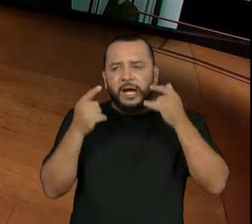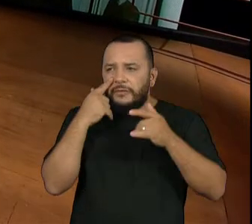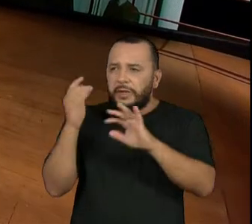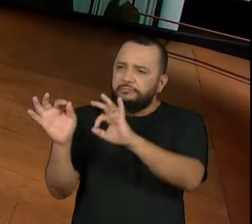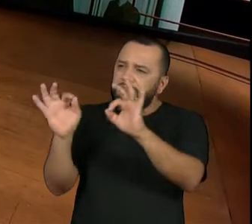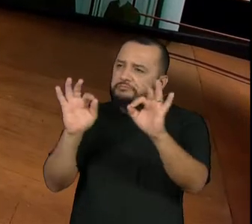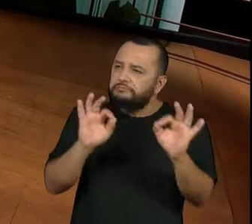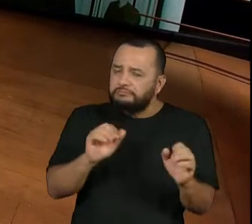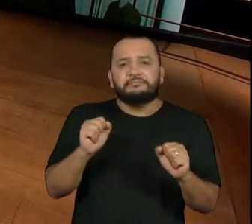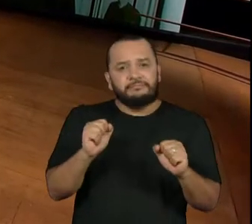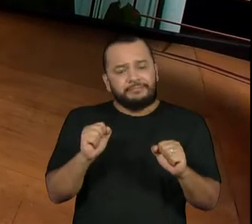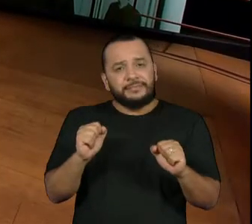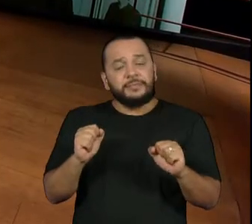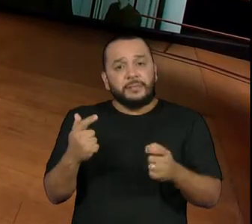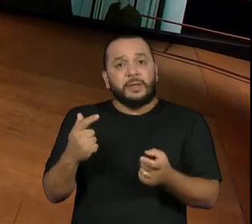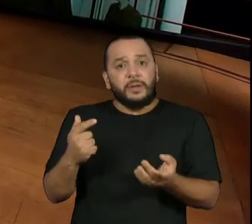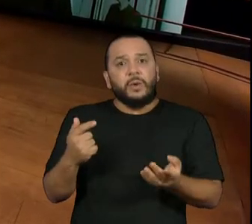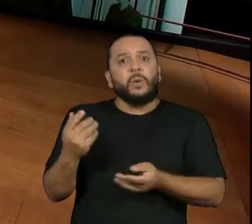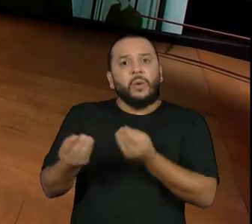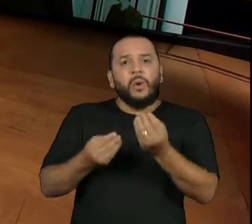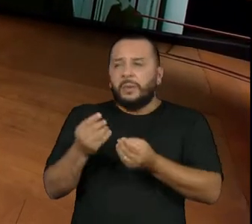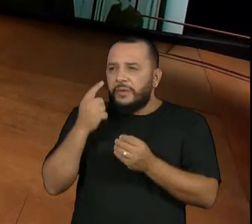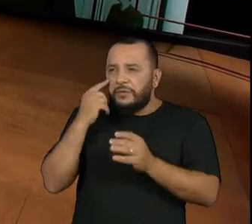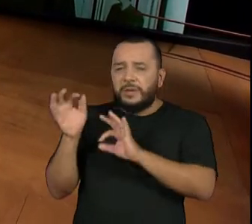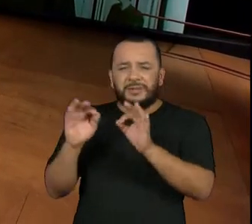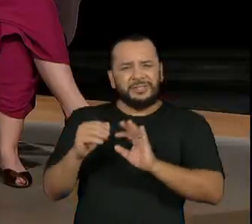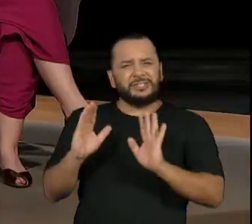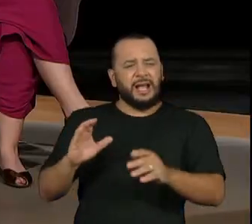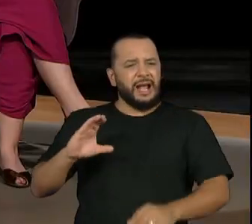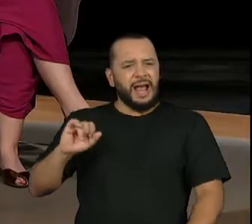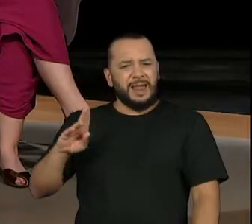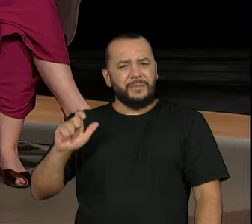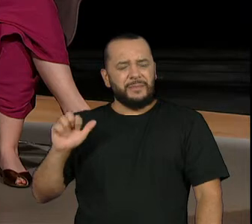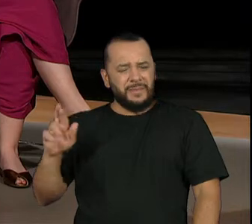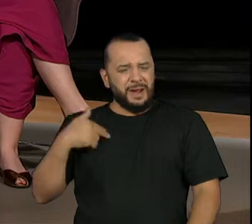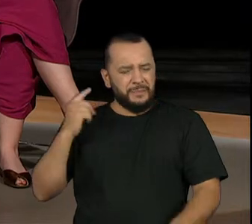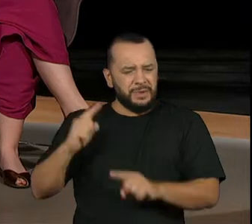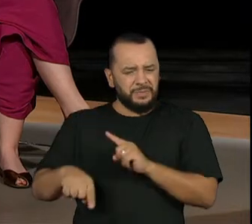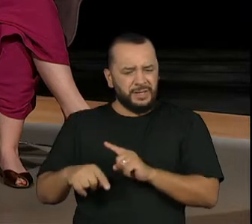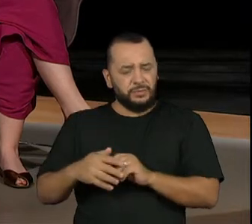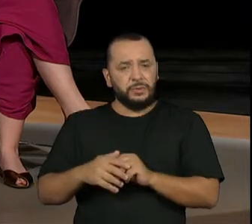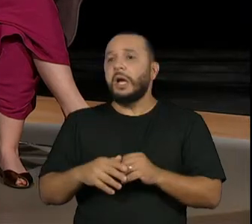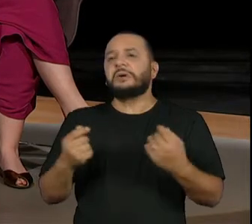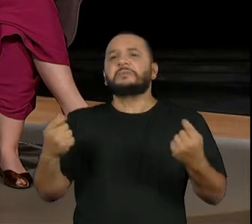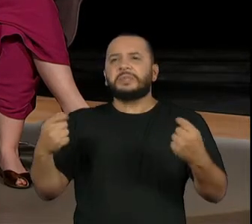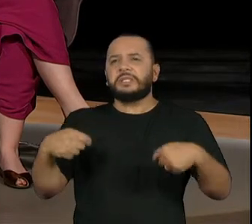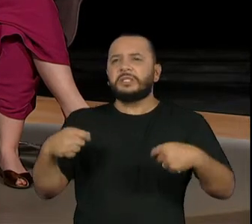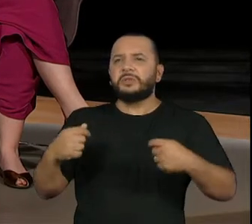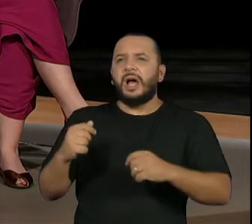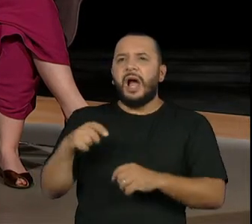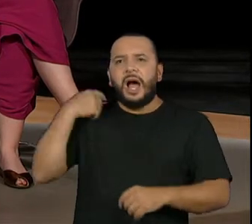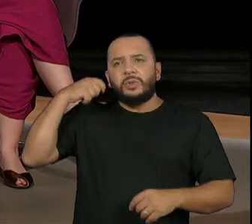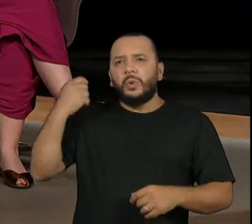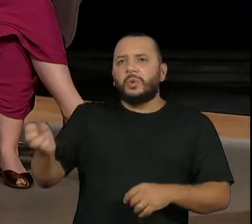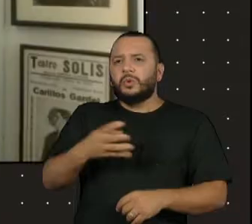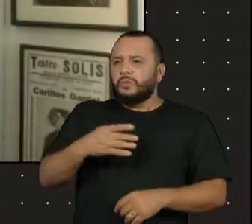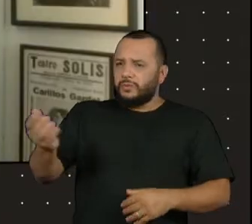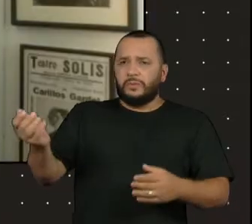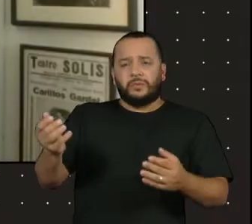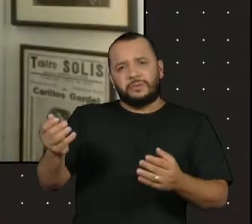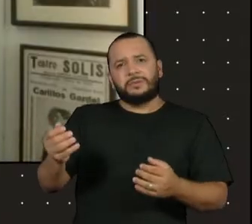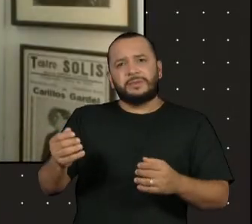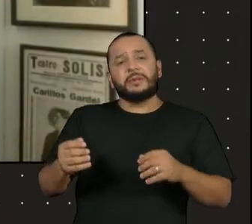tocado, comovido também por aquele fato e tal. E falou assim, estão precisando de atores novos, vamos renovar na